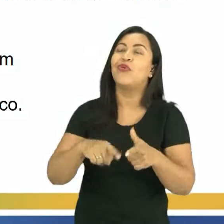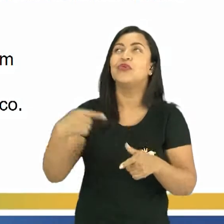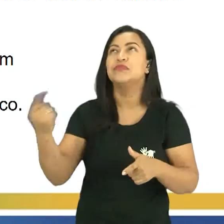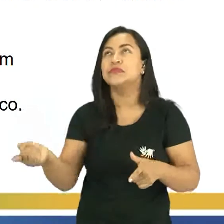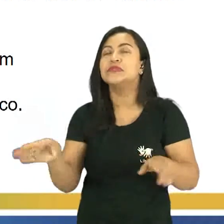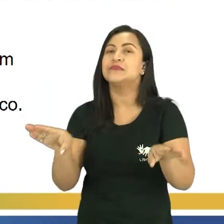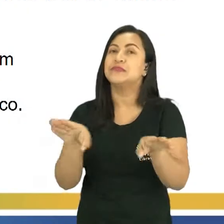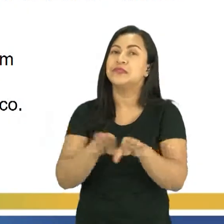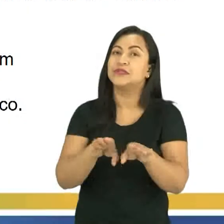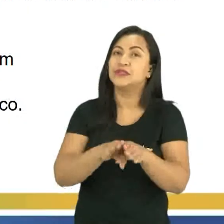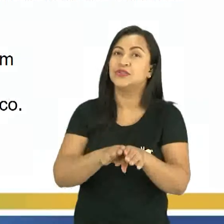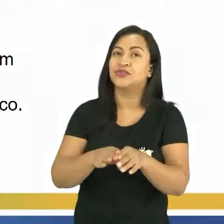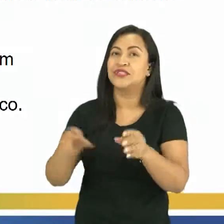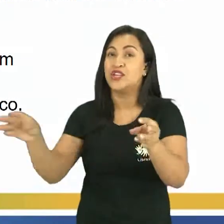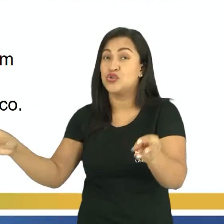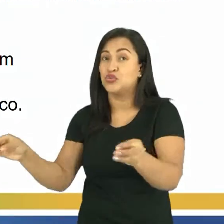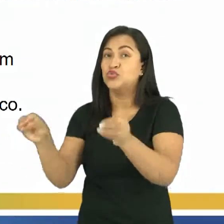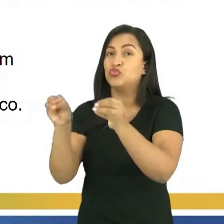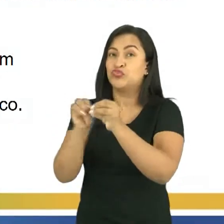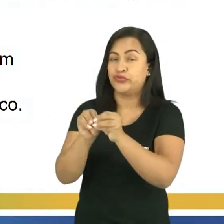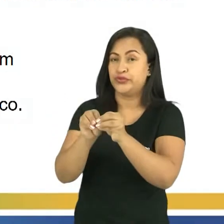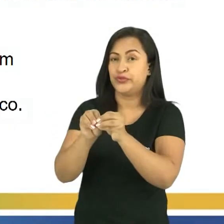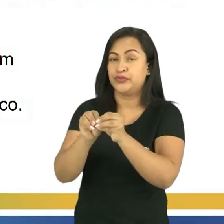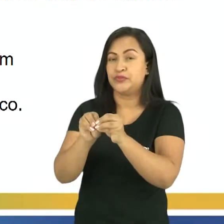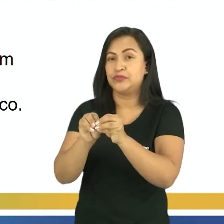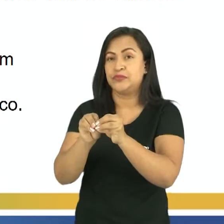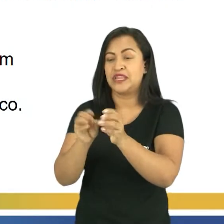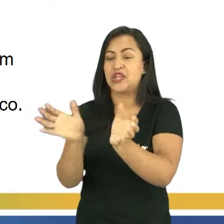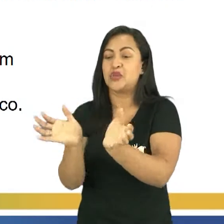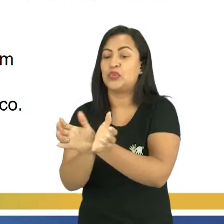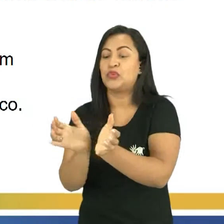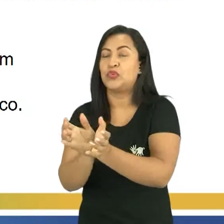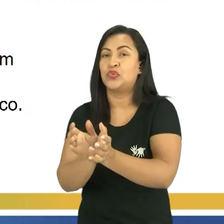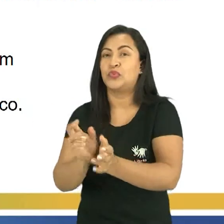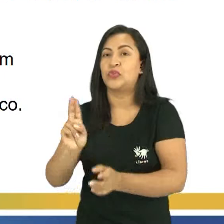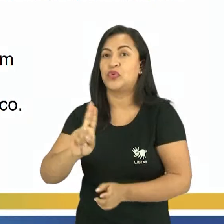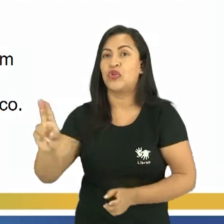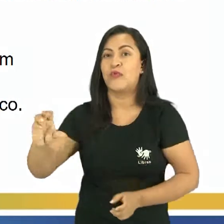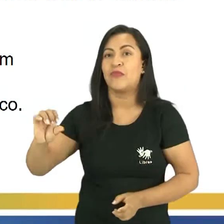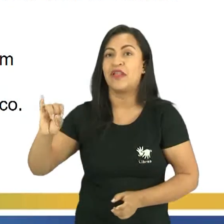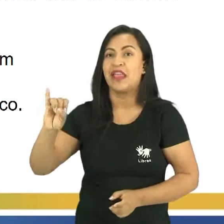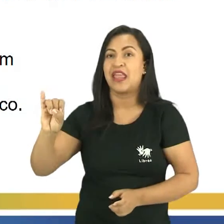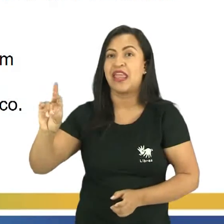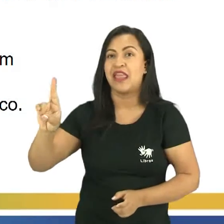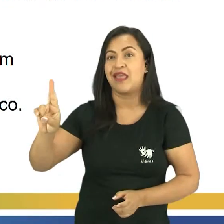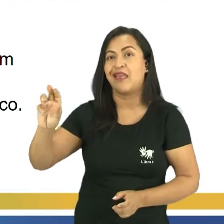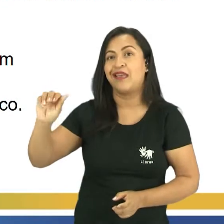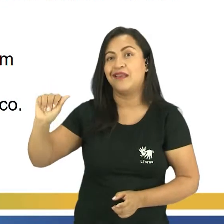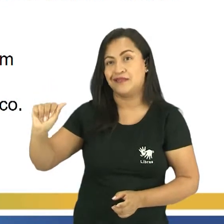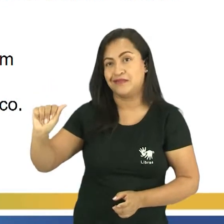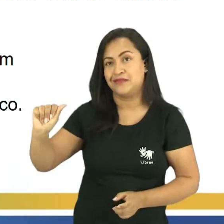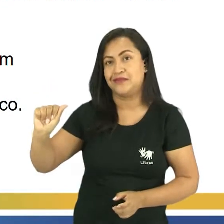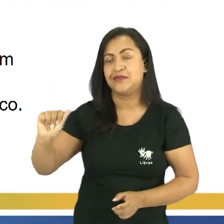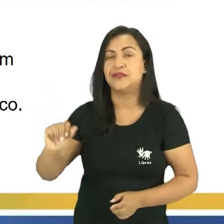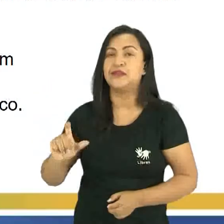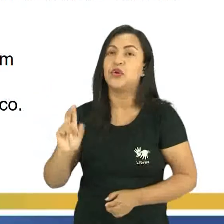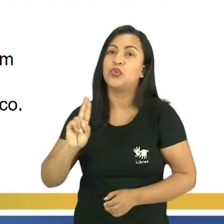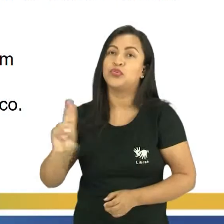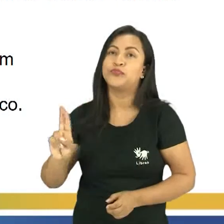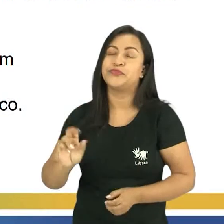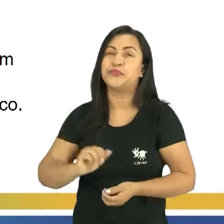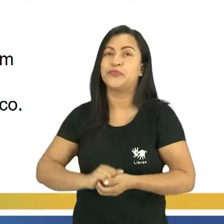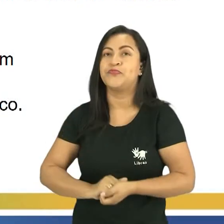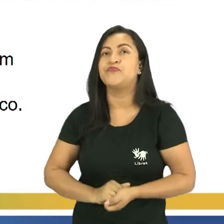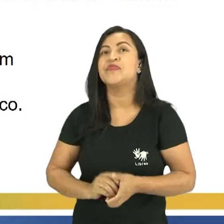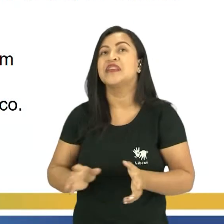cria-se um grupo chamado de IRA. Esse grupo IRA é Irish Republican Army, né? Exército Republicano da Irlanda.